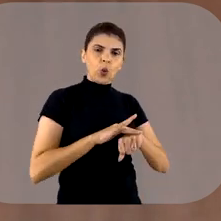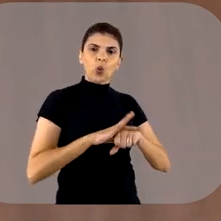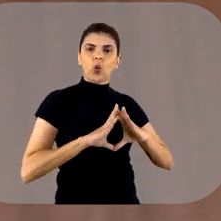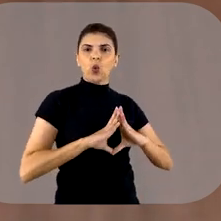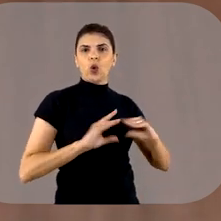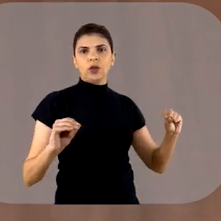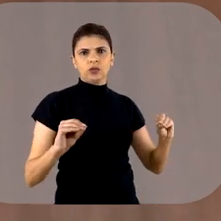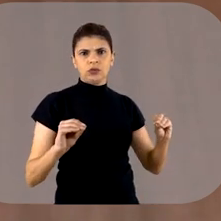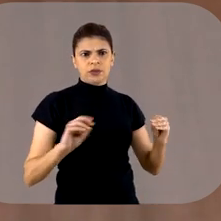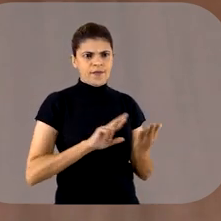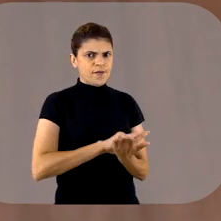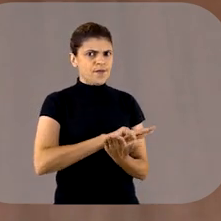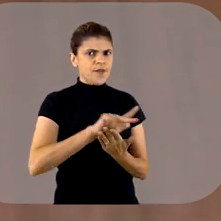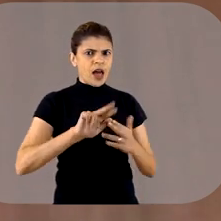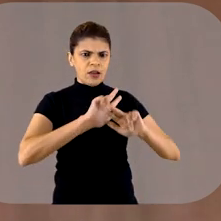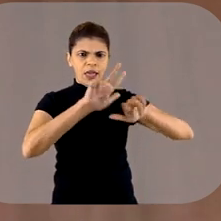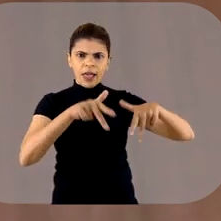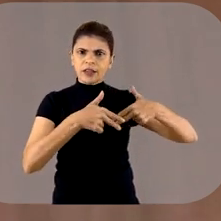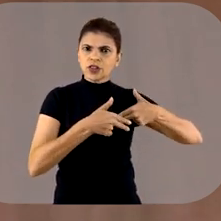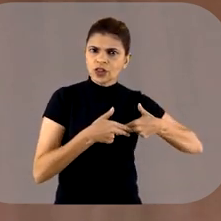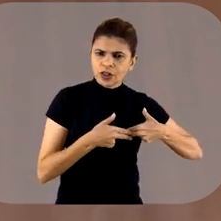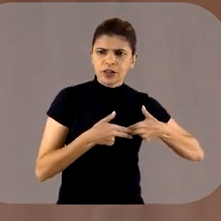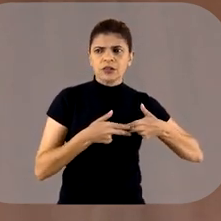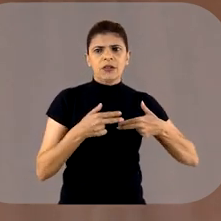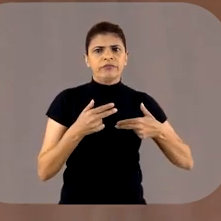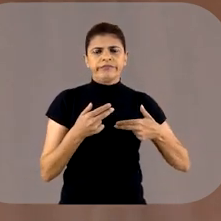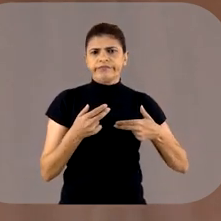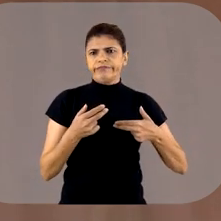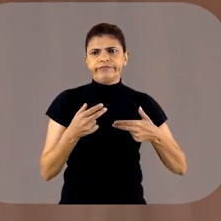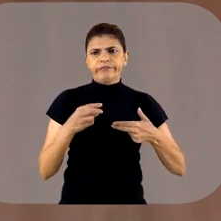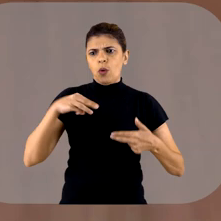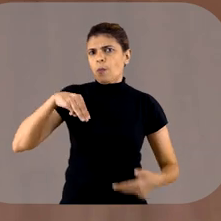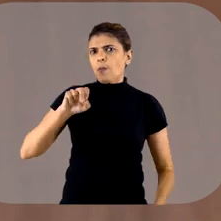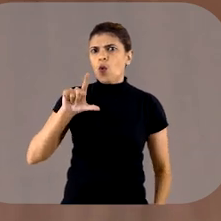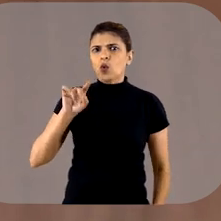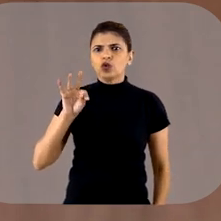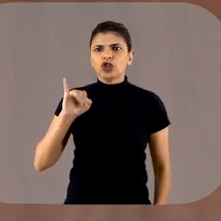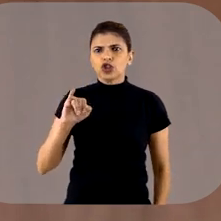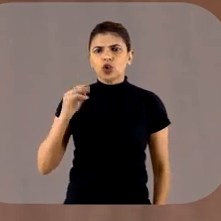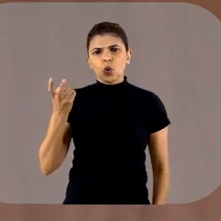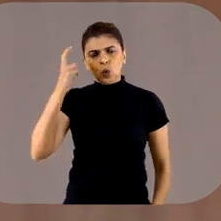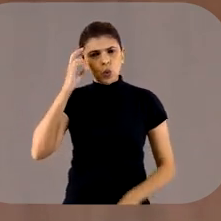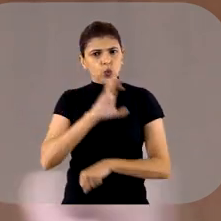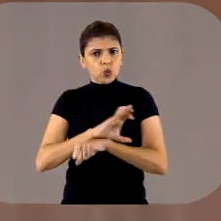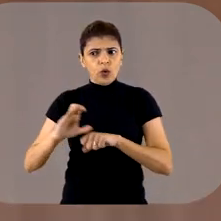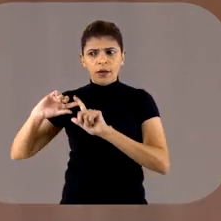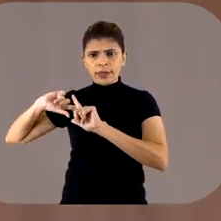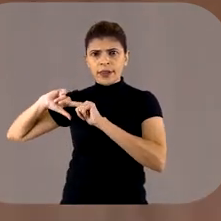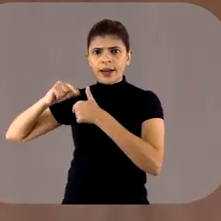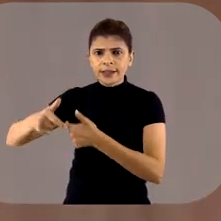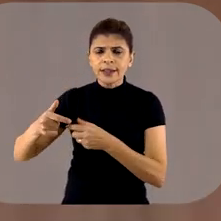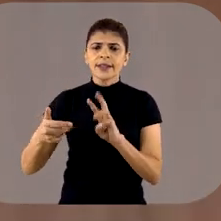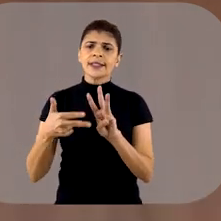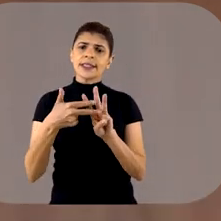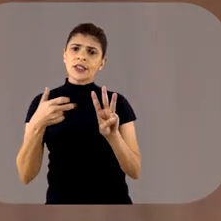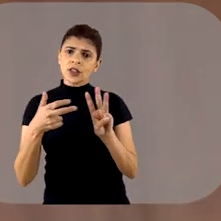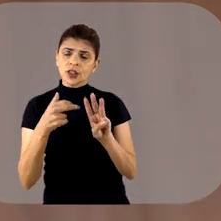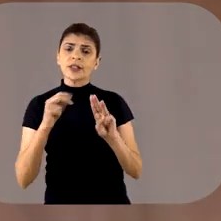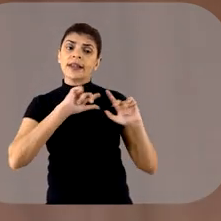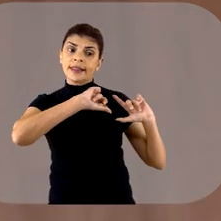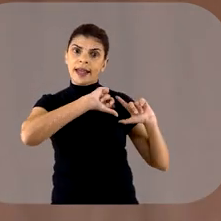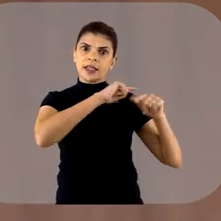curadores de das diversas etnias que existiam um país multicultural Então você tinha tr indígenas várias tradições africanas